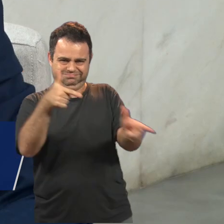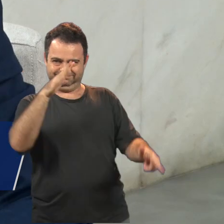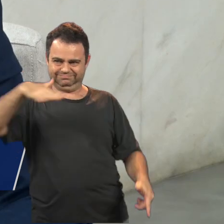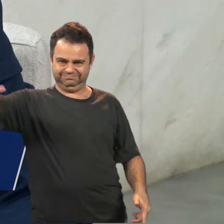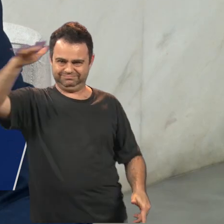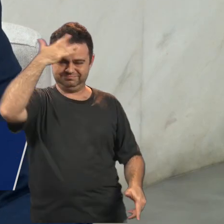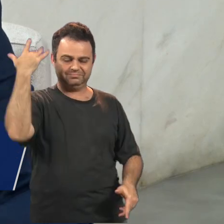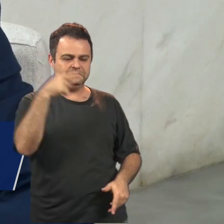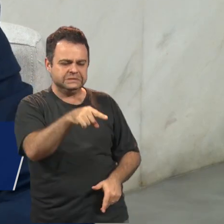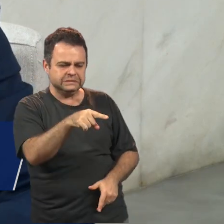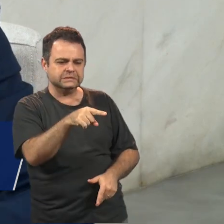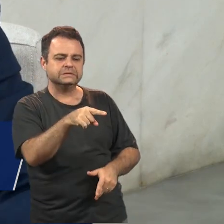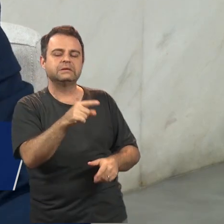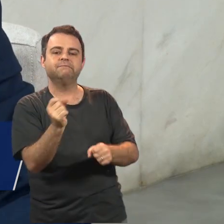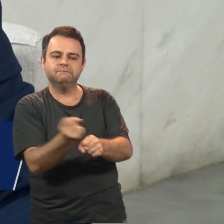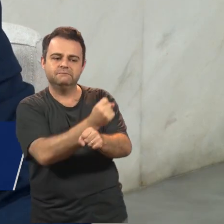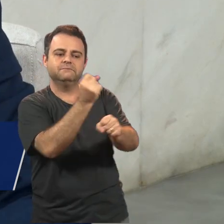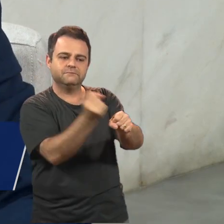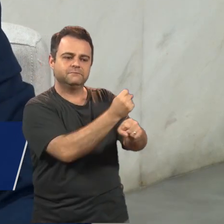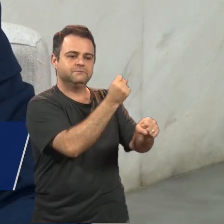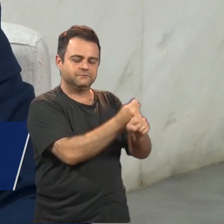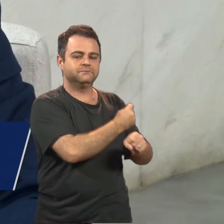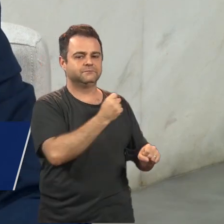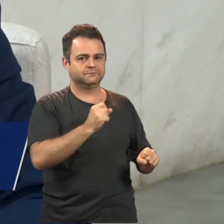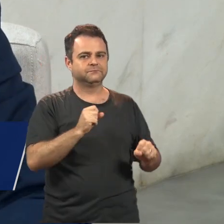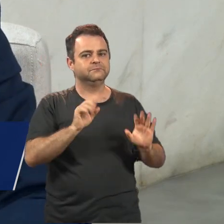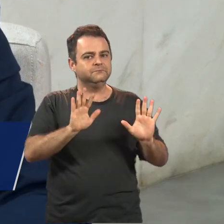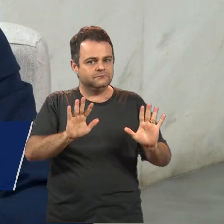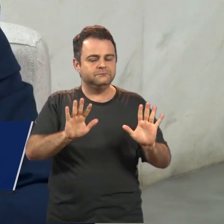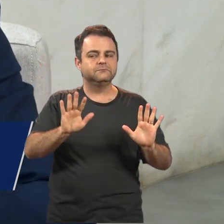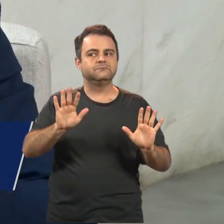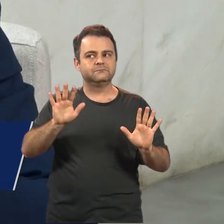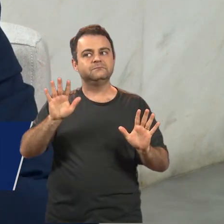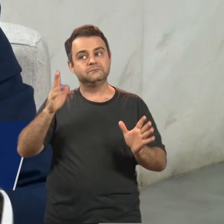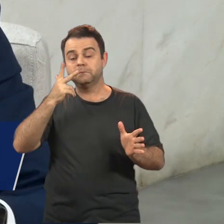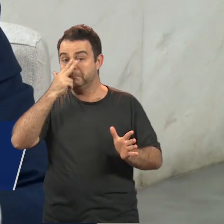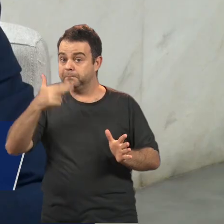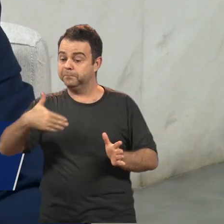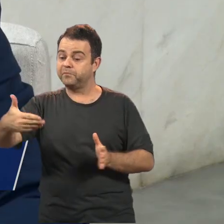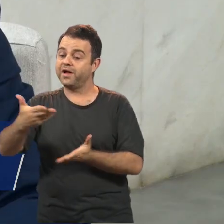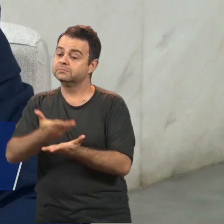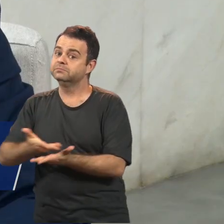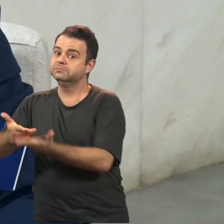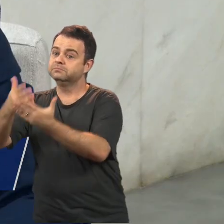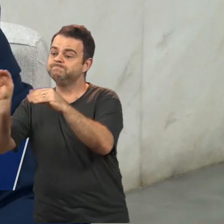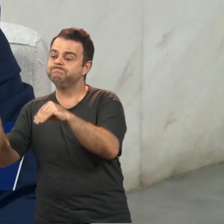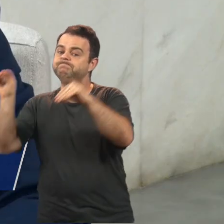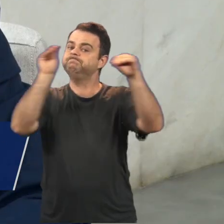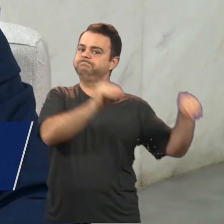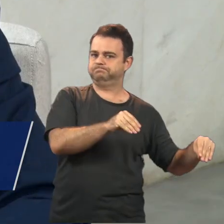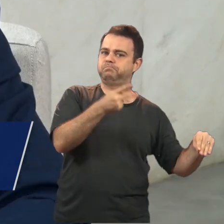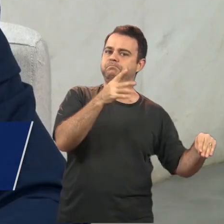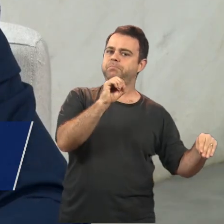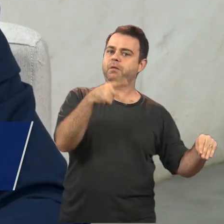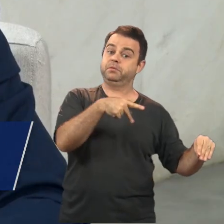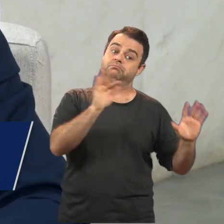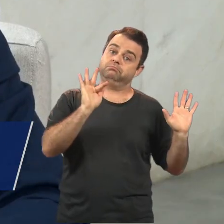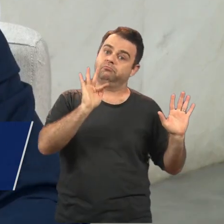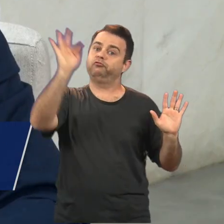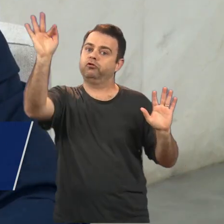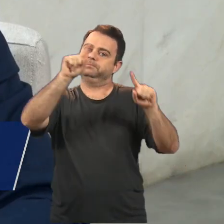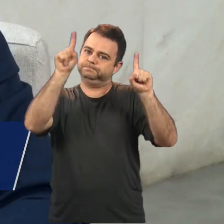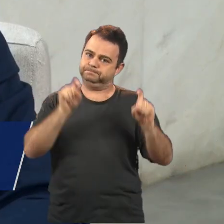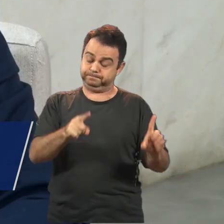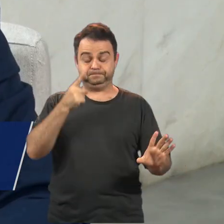alguns estudos, o local ideal para a instalação do Centro Pop. Nós conseguimos conversar com o executivo, vimos que lá não